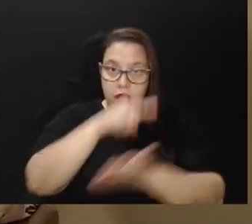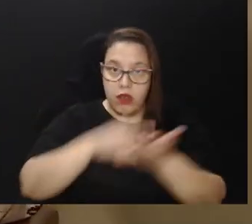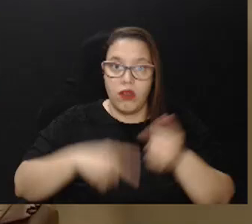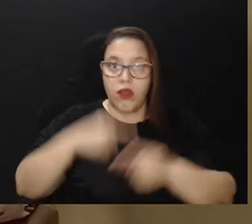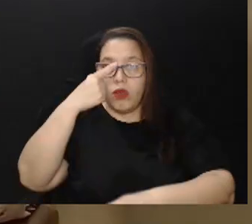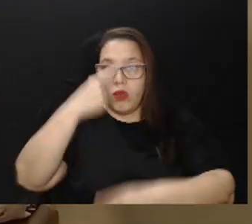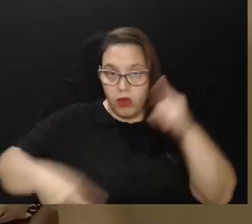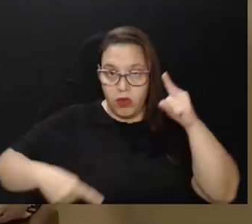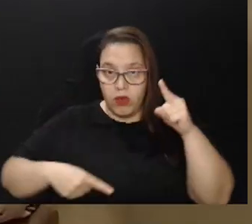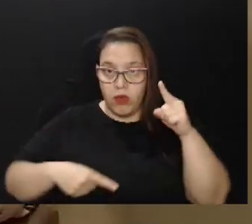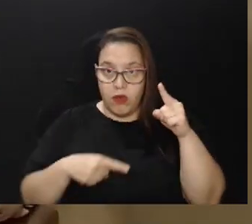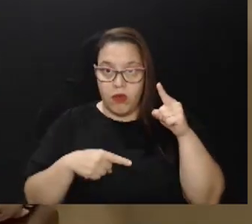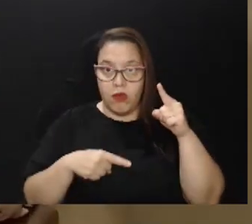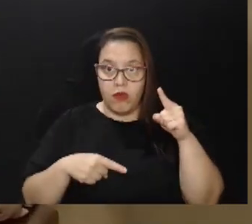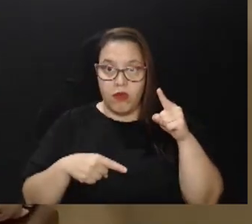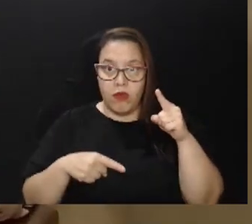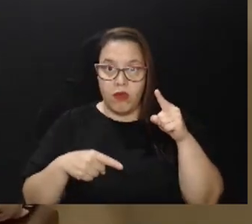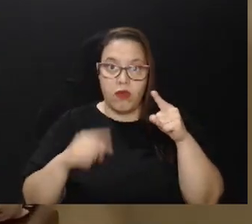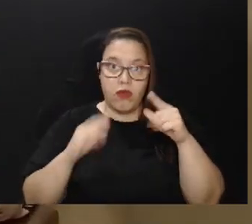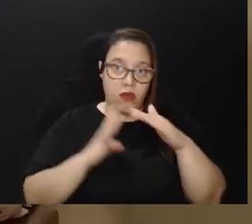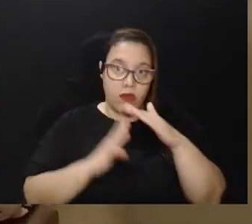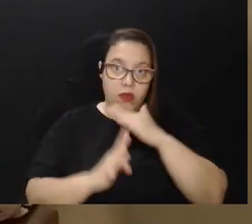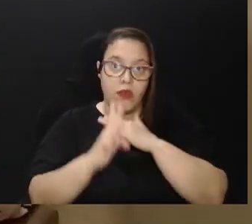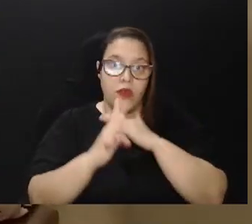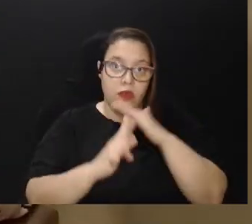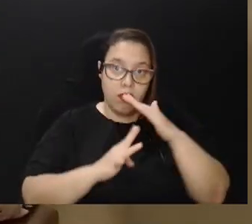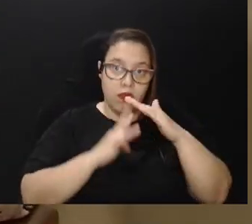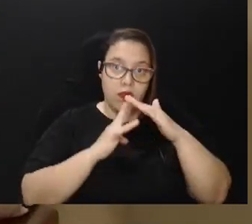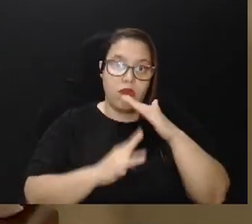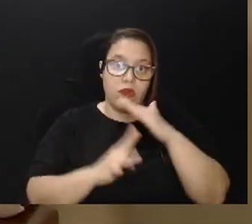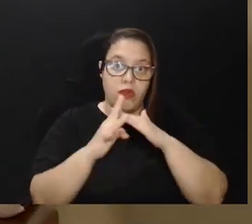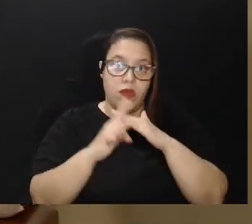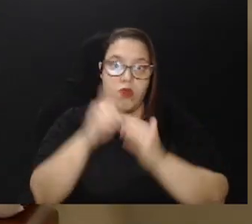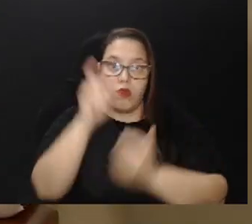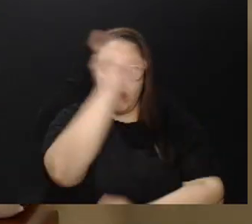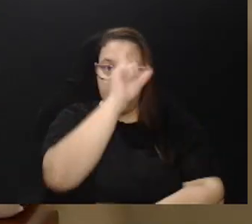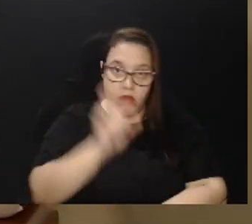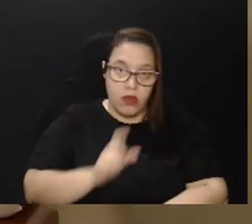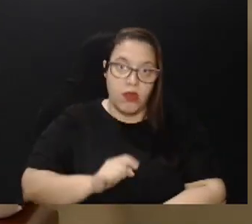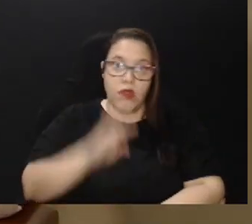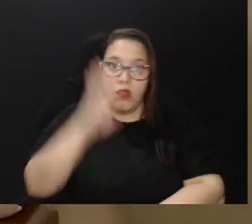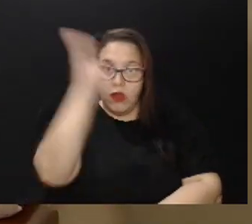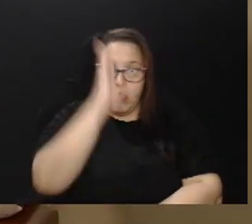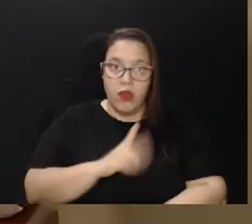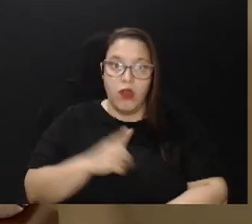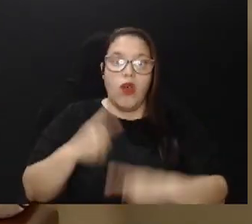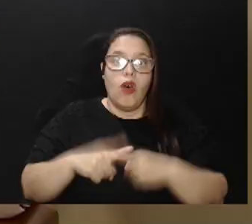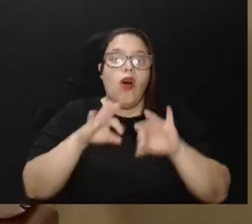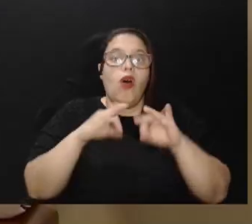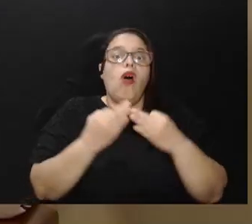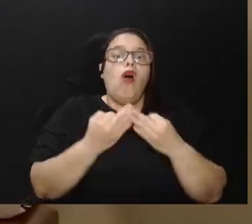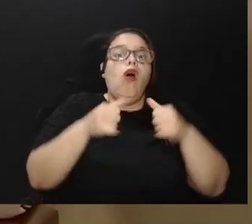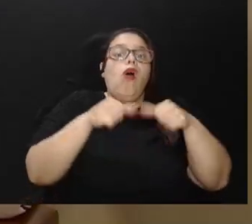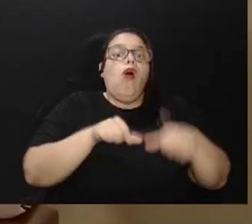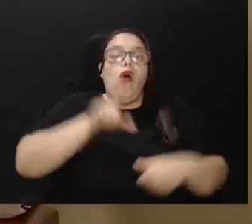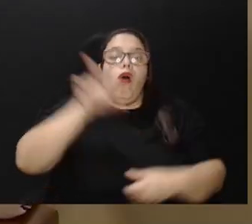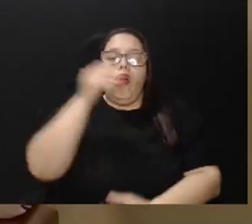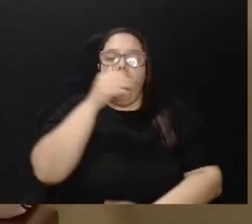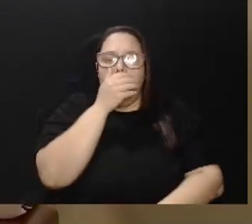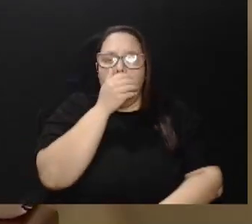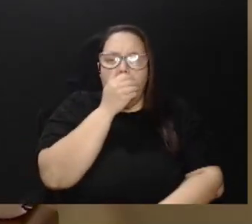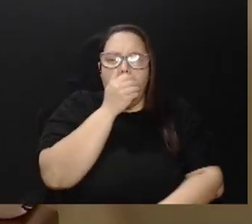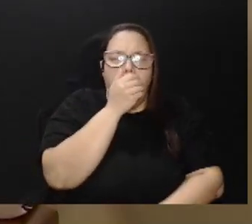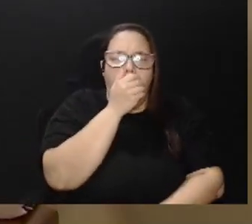que viessem imigrantes para o Brasil. Porque as famílias que ficavam lá,